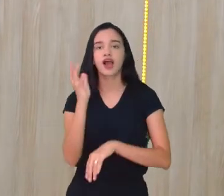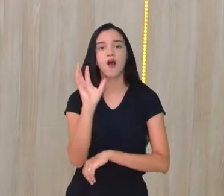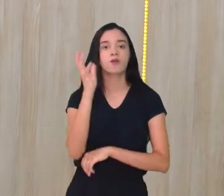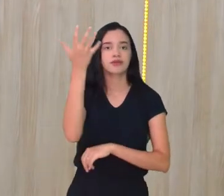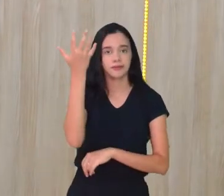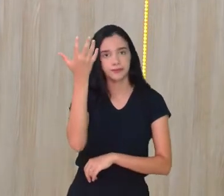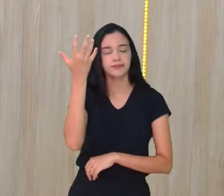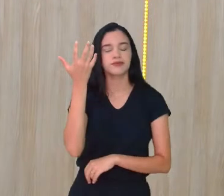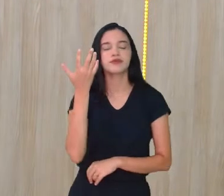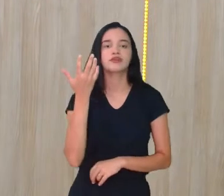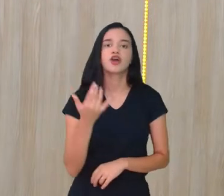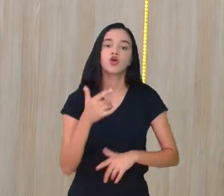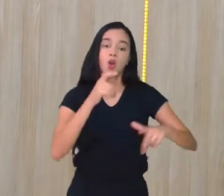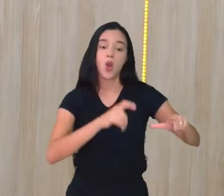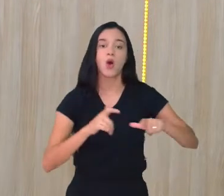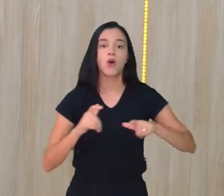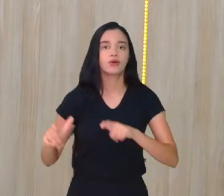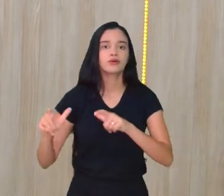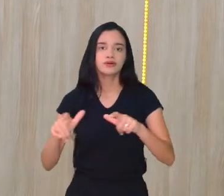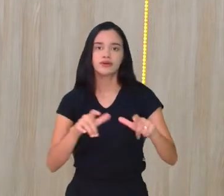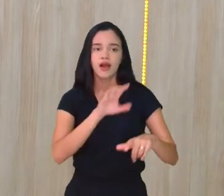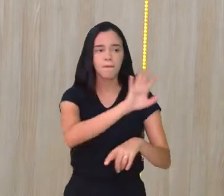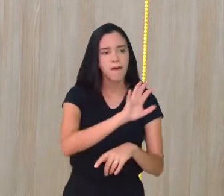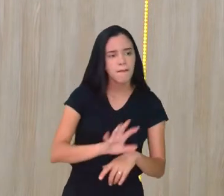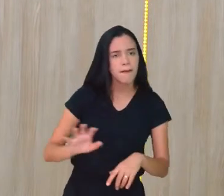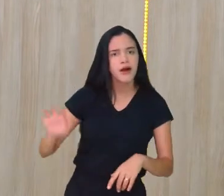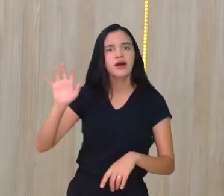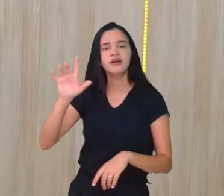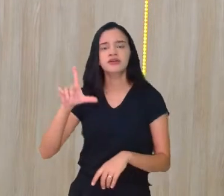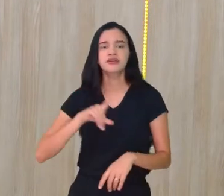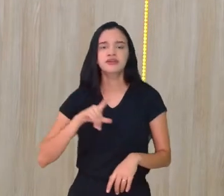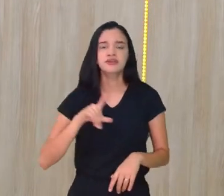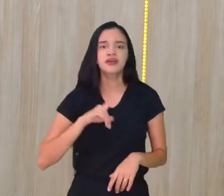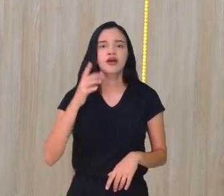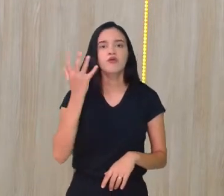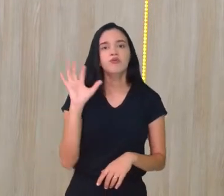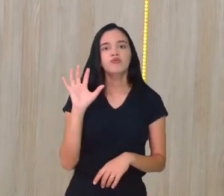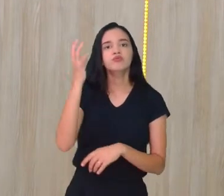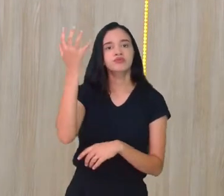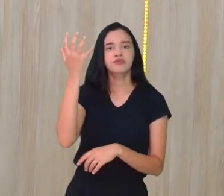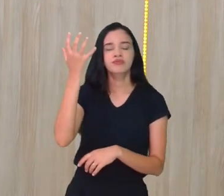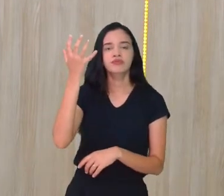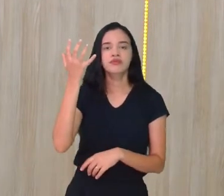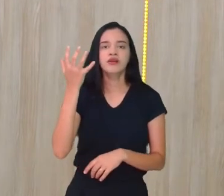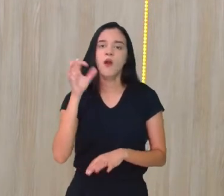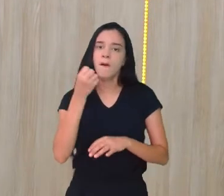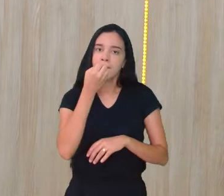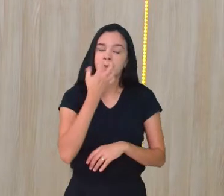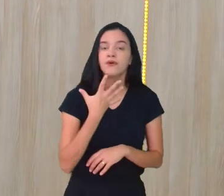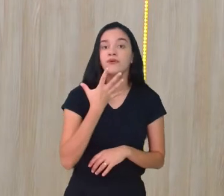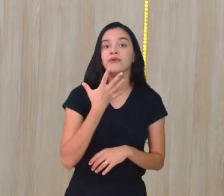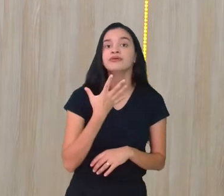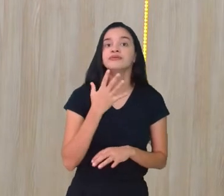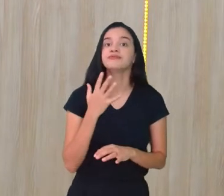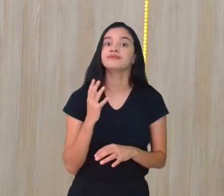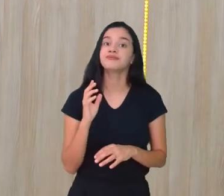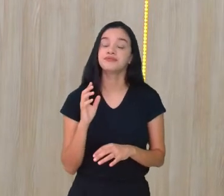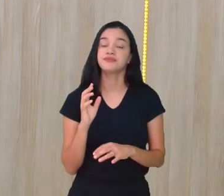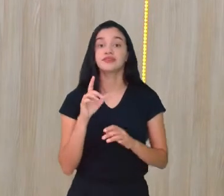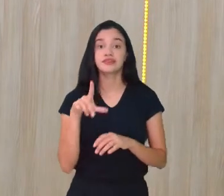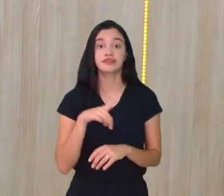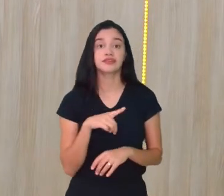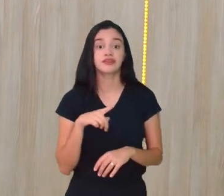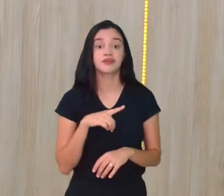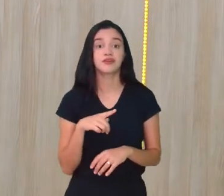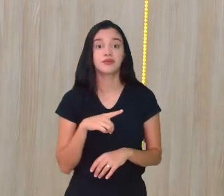a pegar aqueles locais que possuem aquele clima semelhante e ali a gente formou